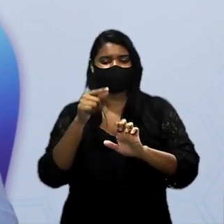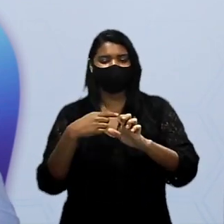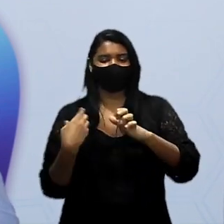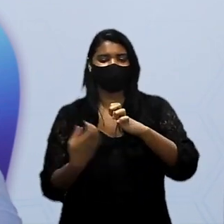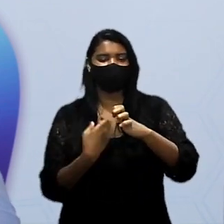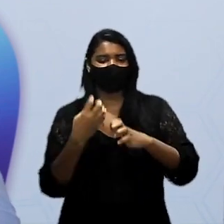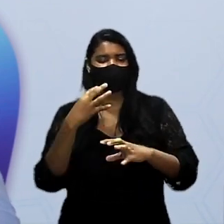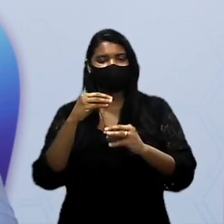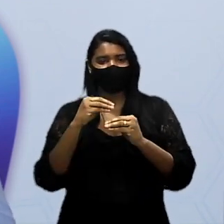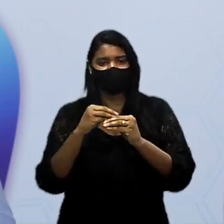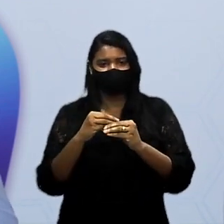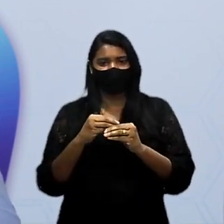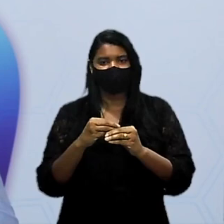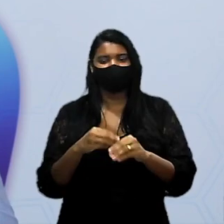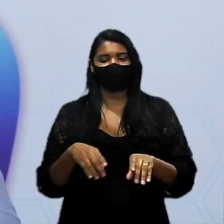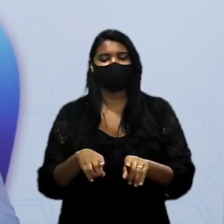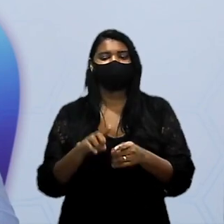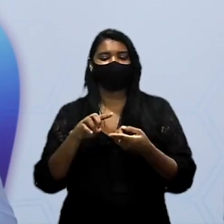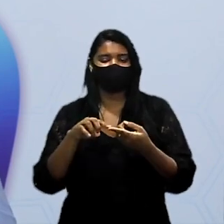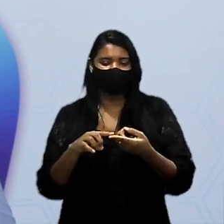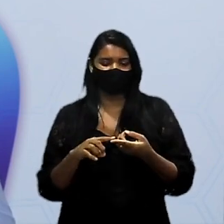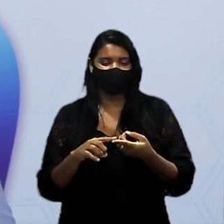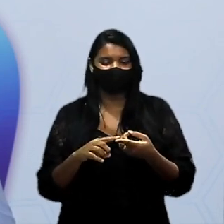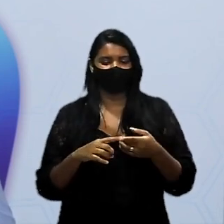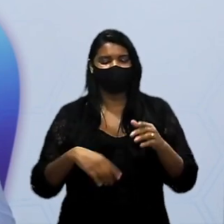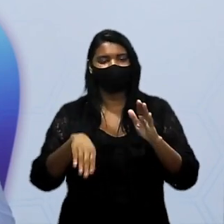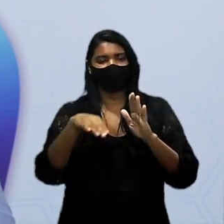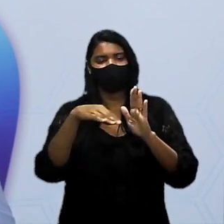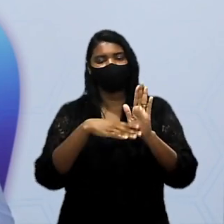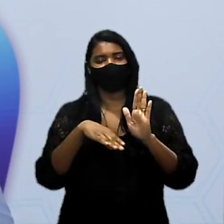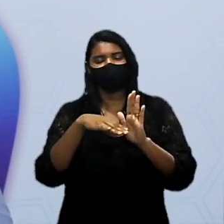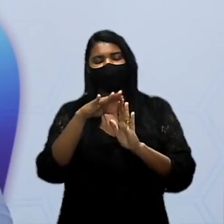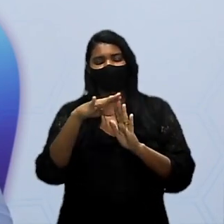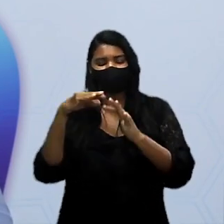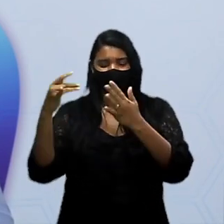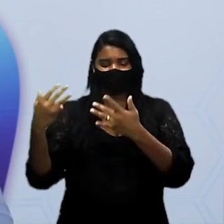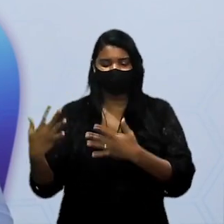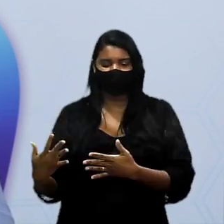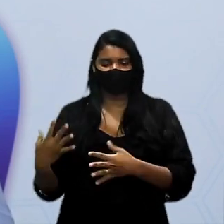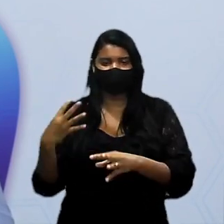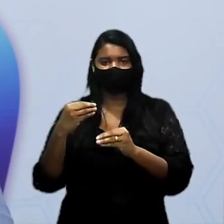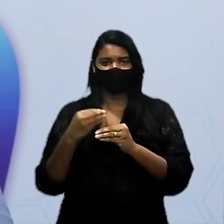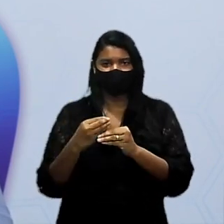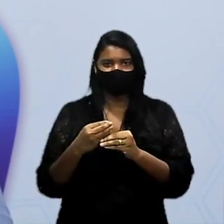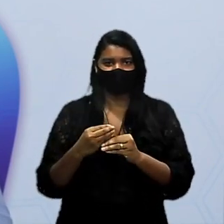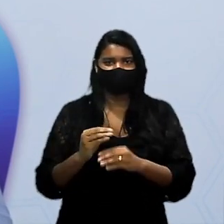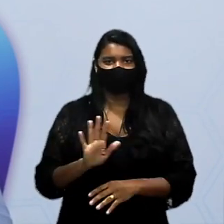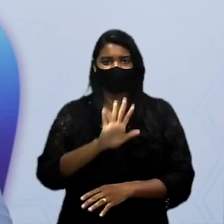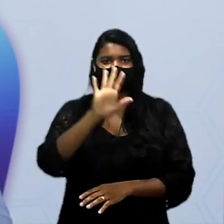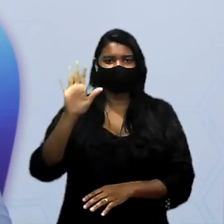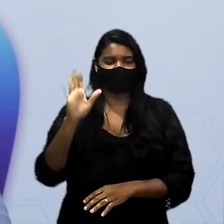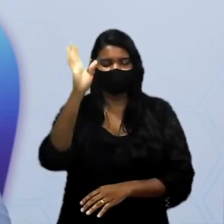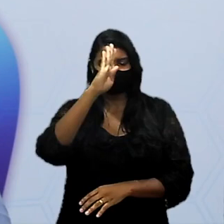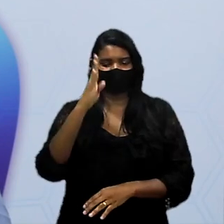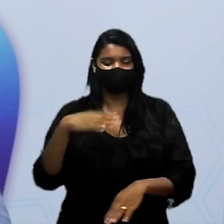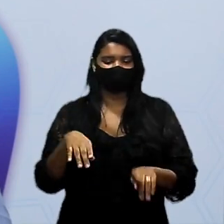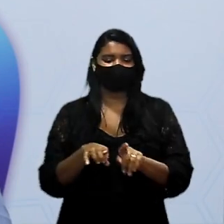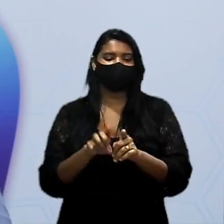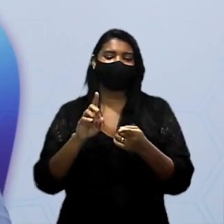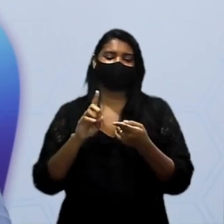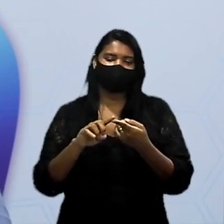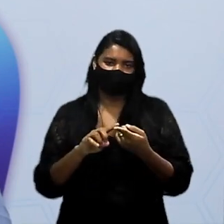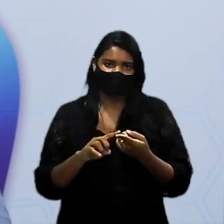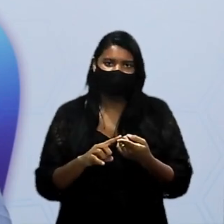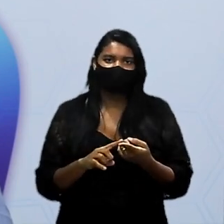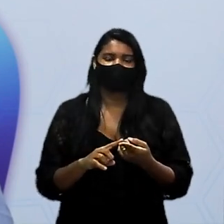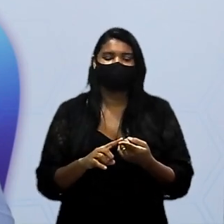relação ao porte médio, né? E grande no Brasil, até algo em torno